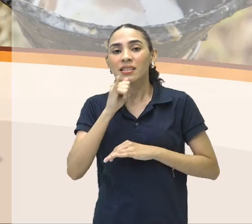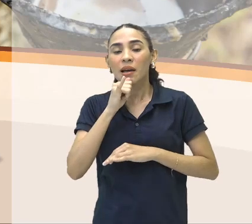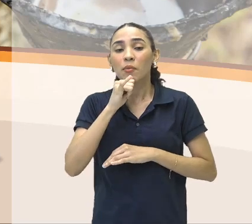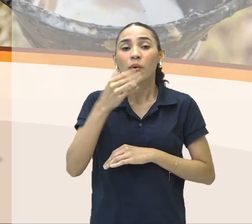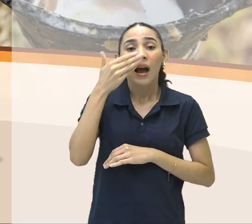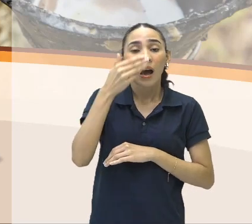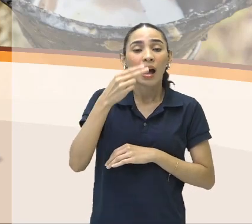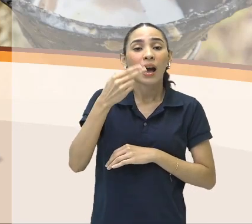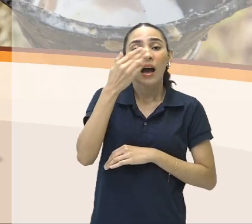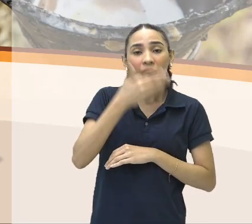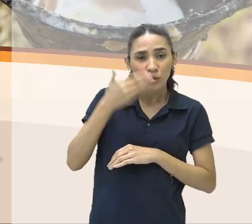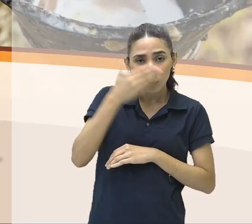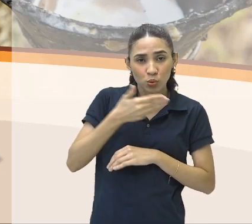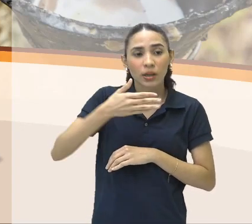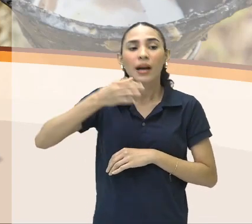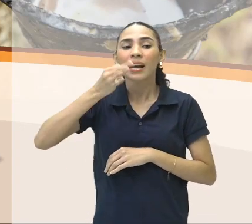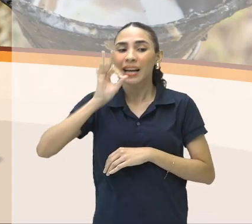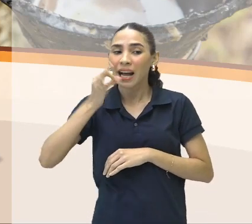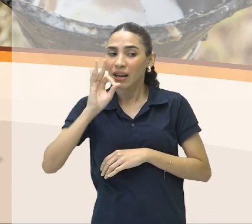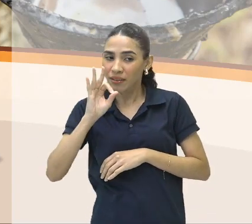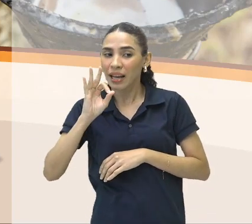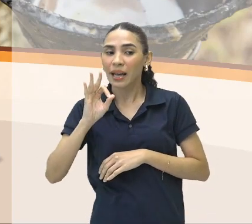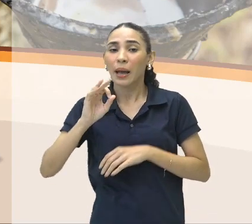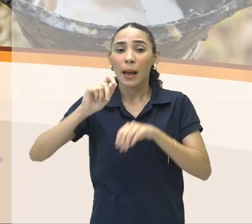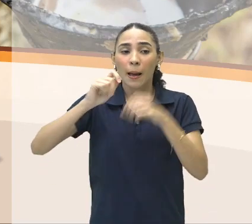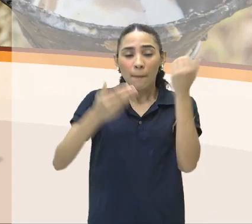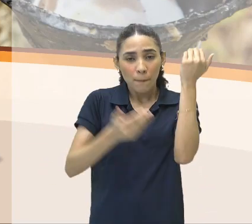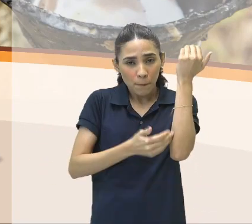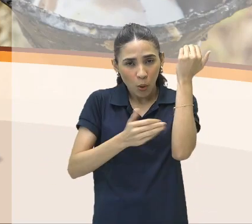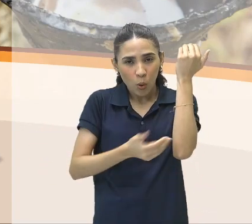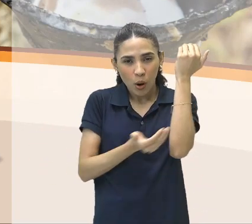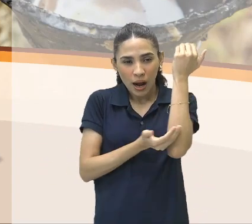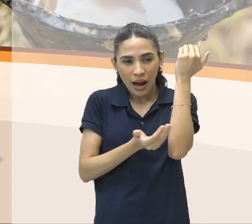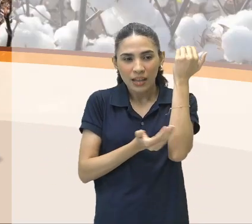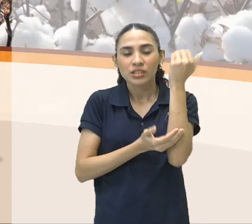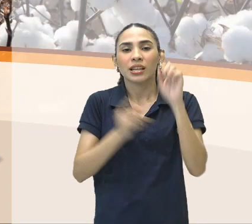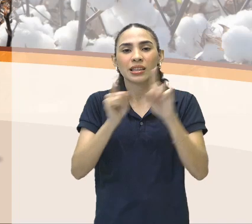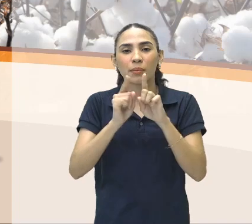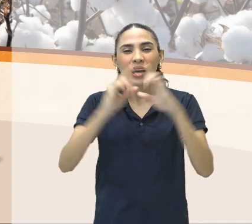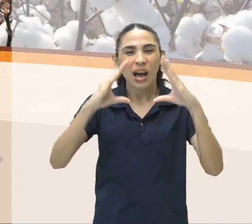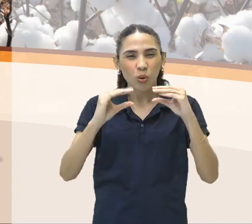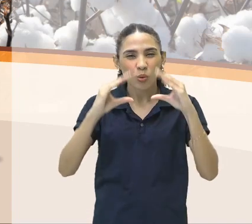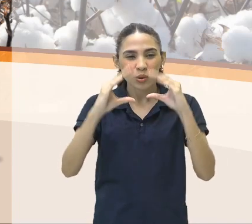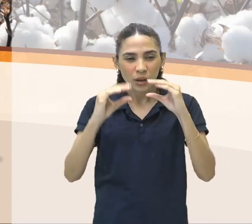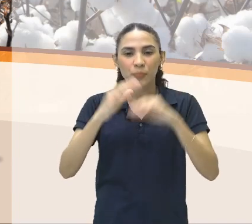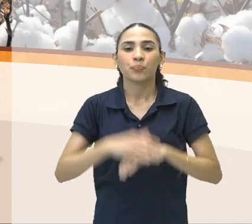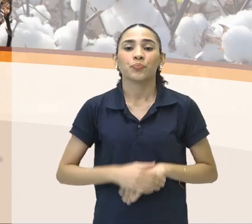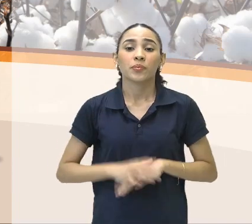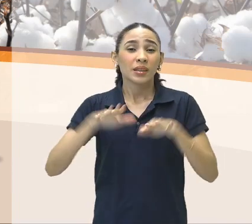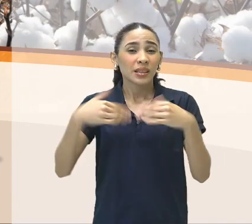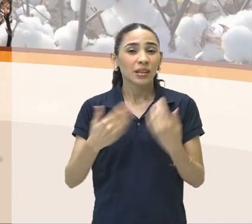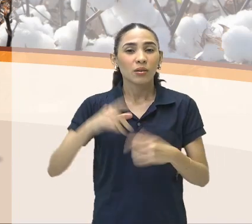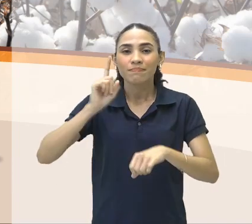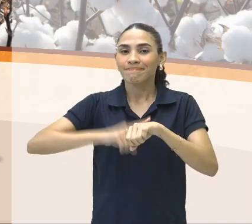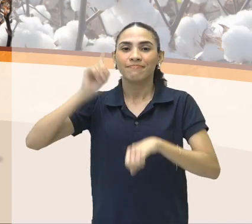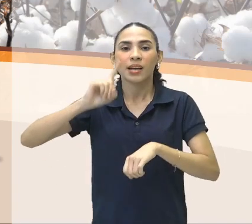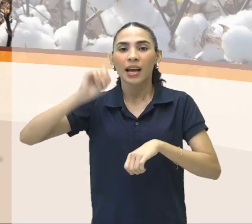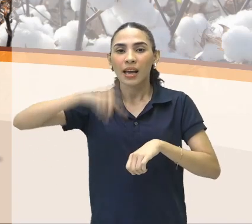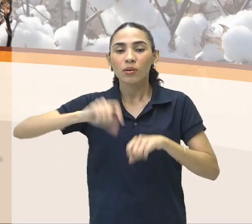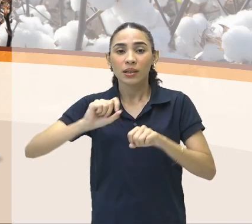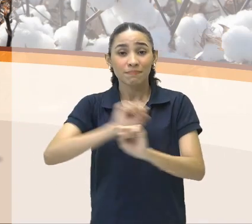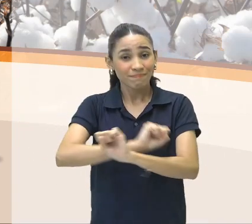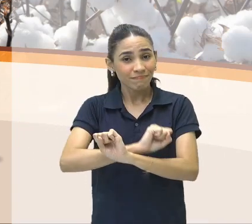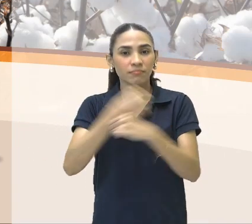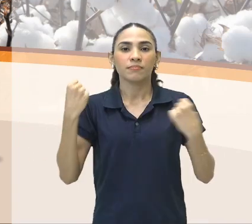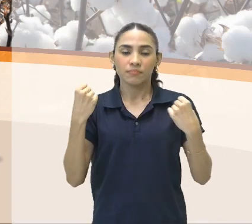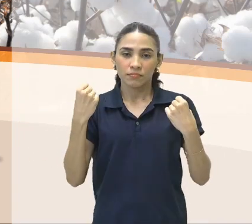a borracha e o algodão. Vamos verificar que o precursor para a indústria brasileira é justamente a abolição